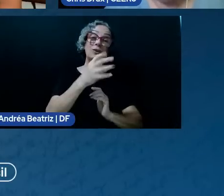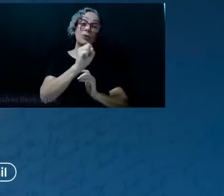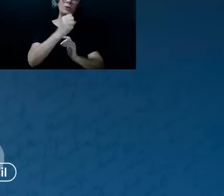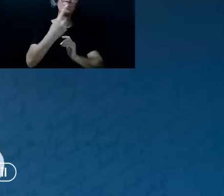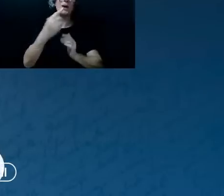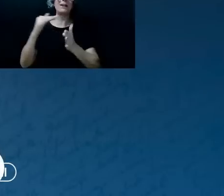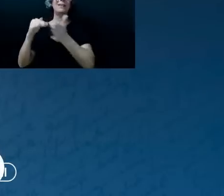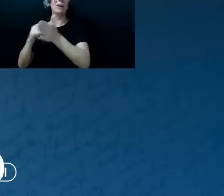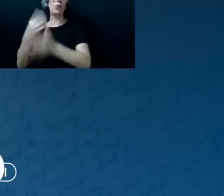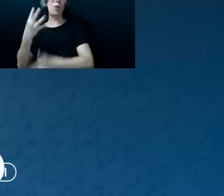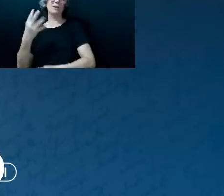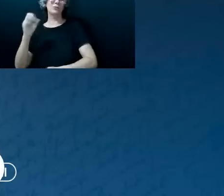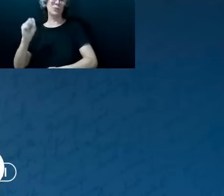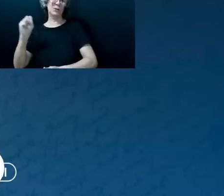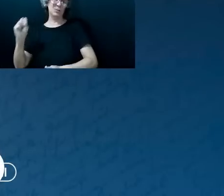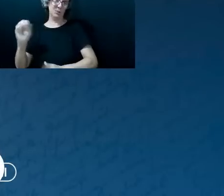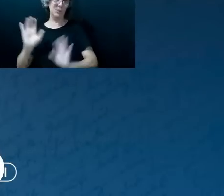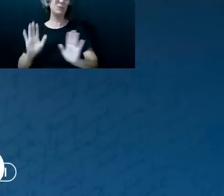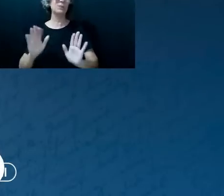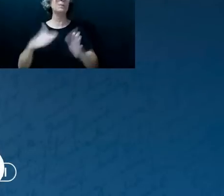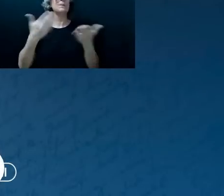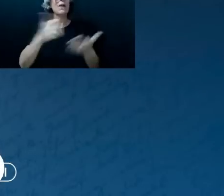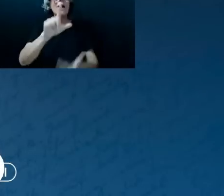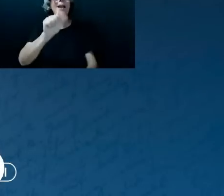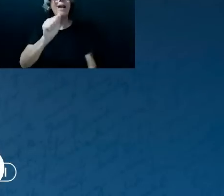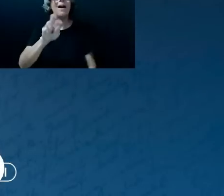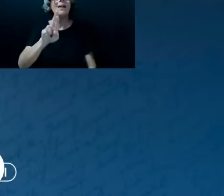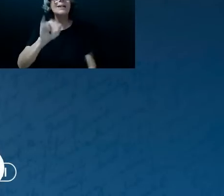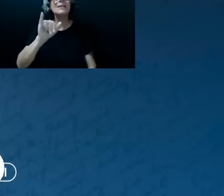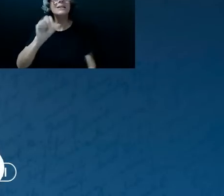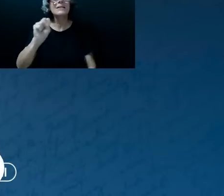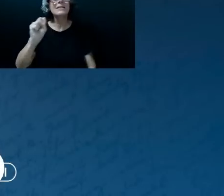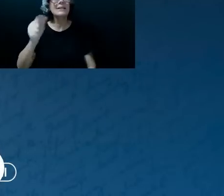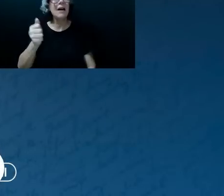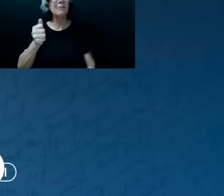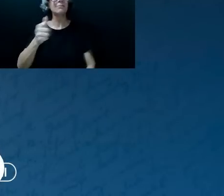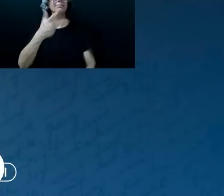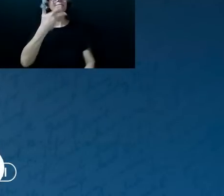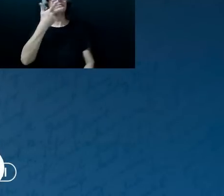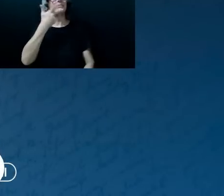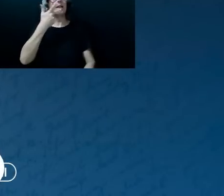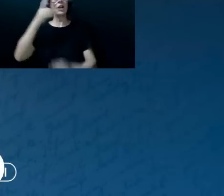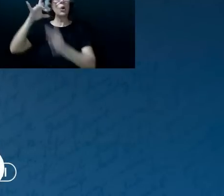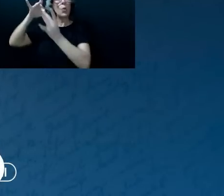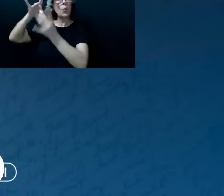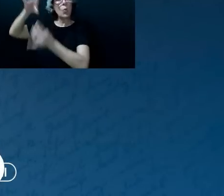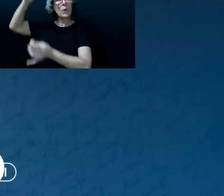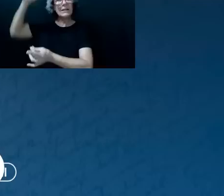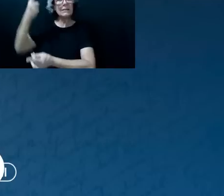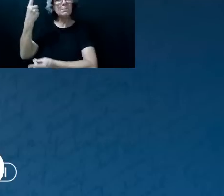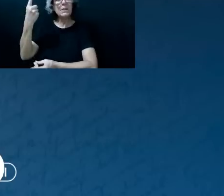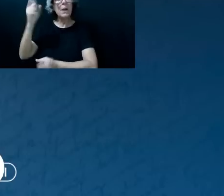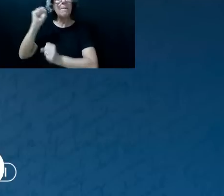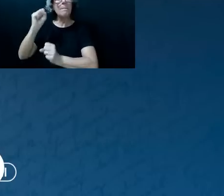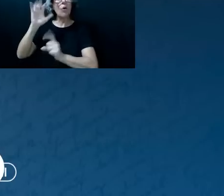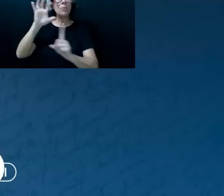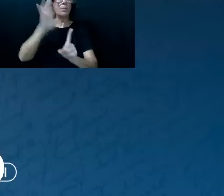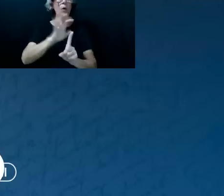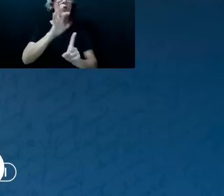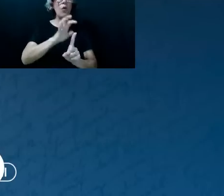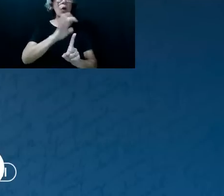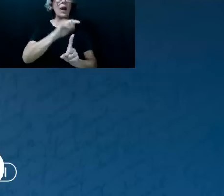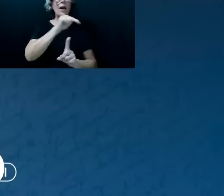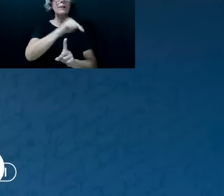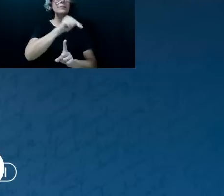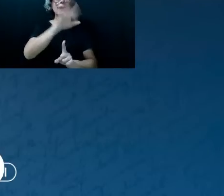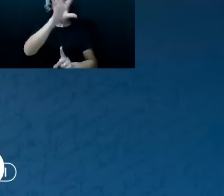o caso da pergunta aqui da Larissa: um espírito pode provocar convulsão no médium,